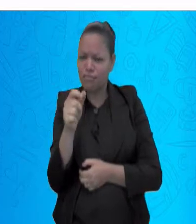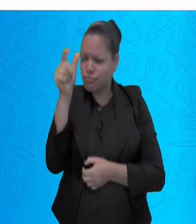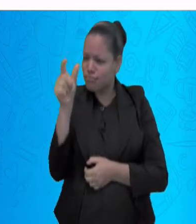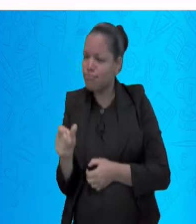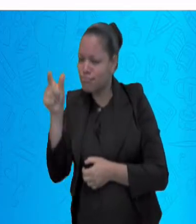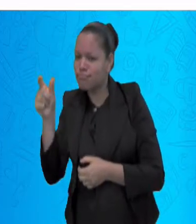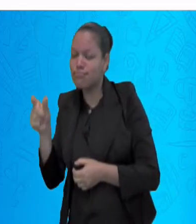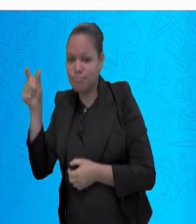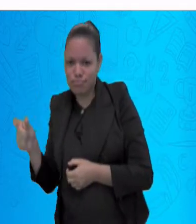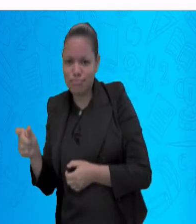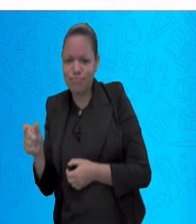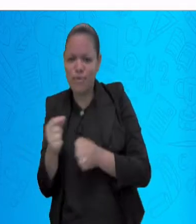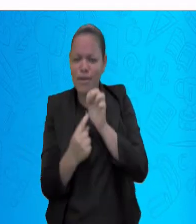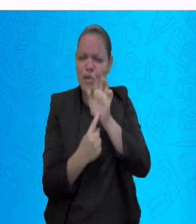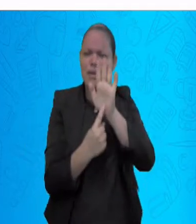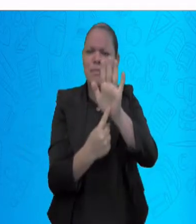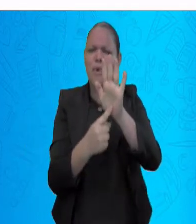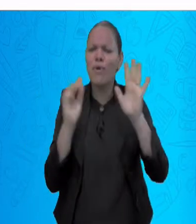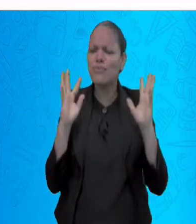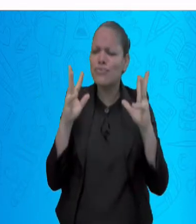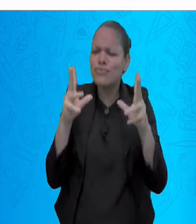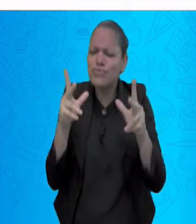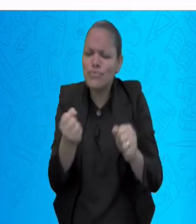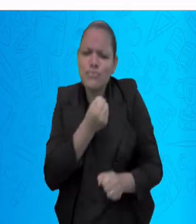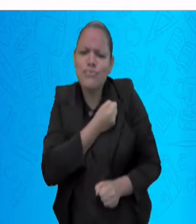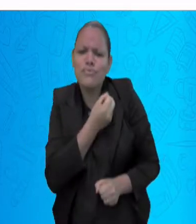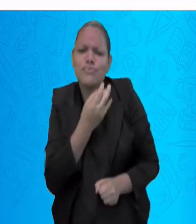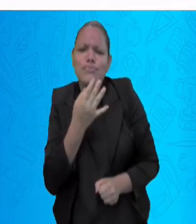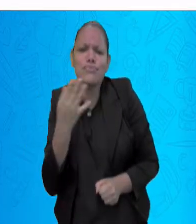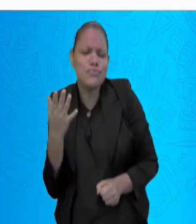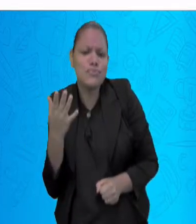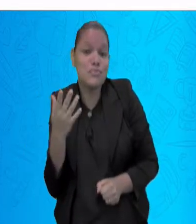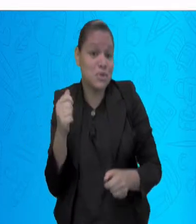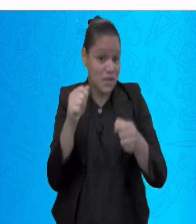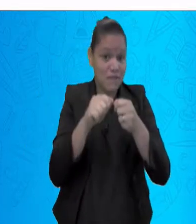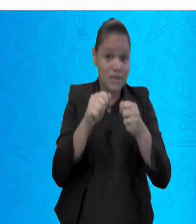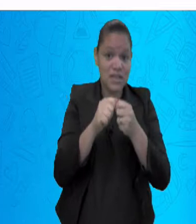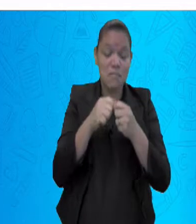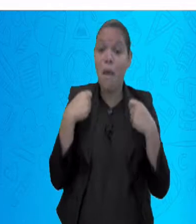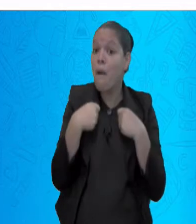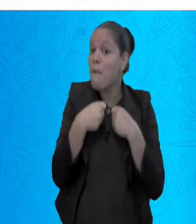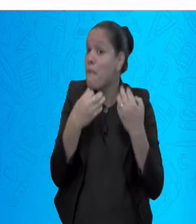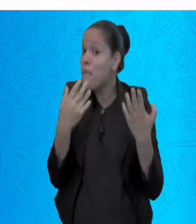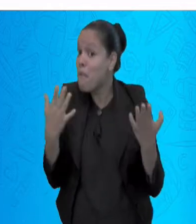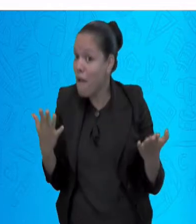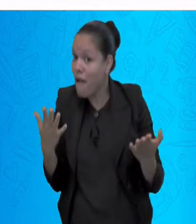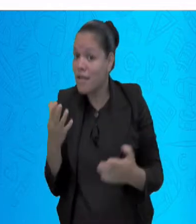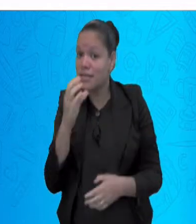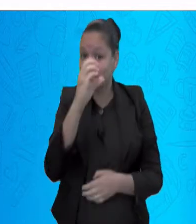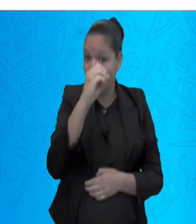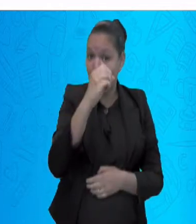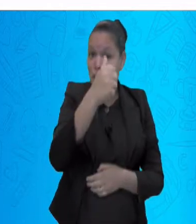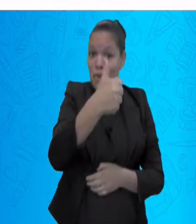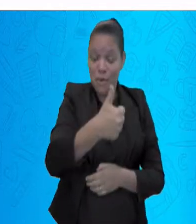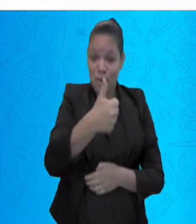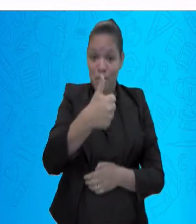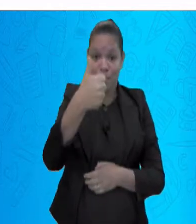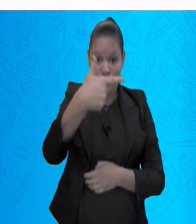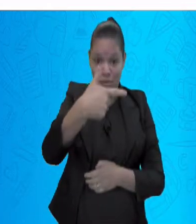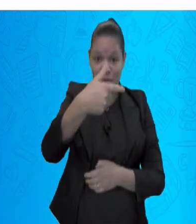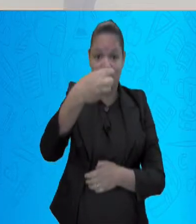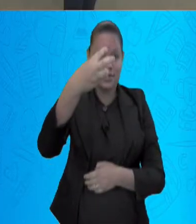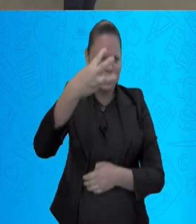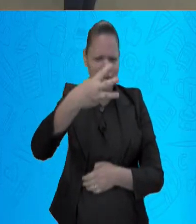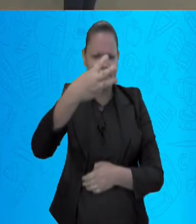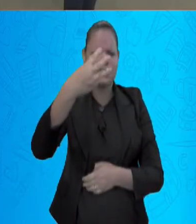outros números que nós formamos, tá? E quais são esses algarismos? É o 0, 1, 2,